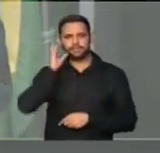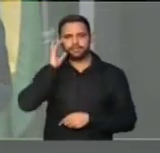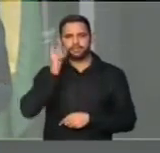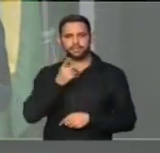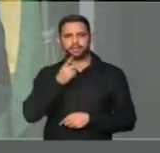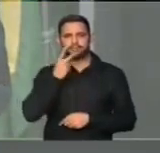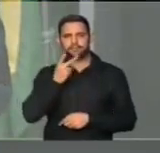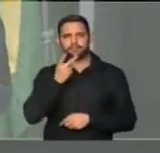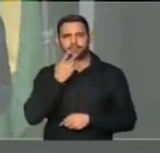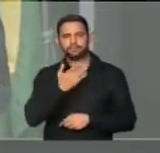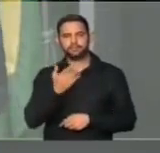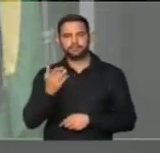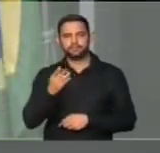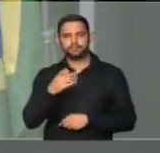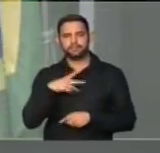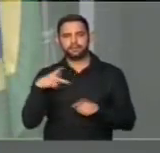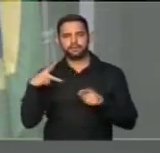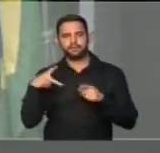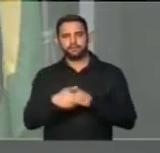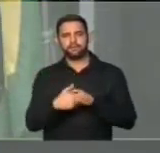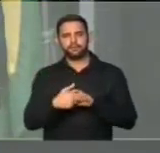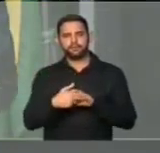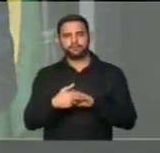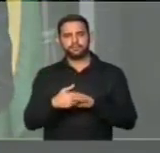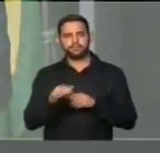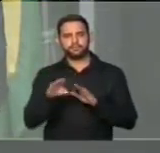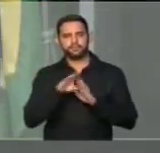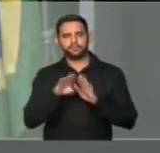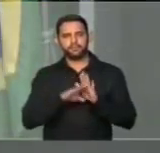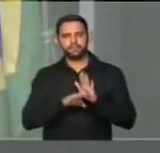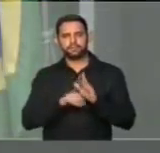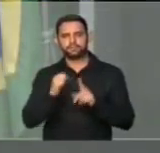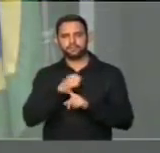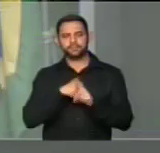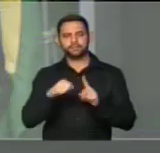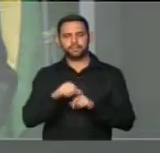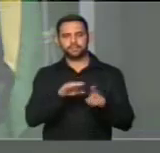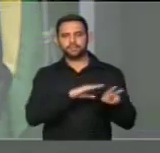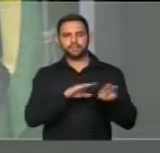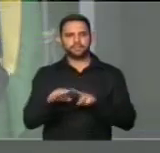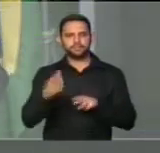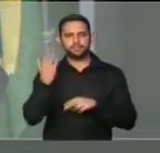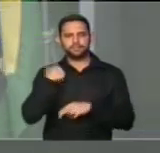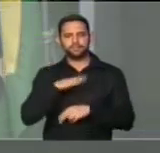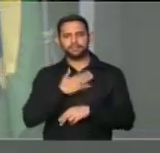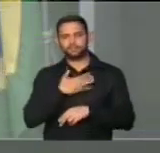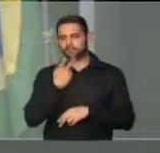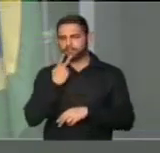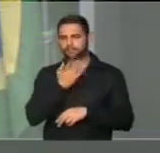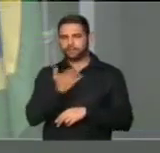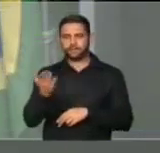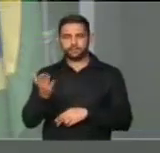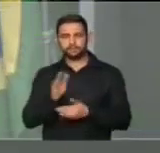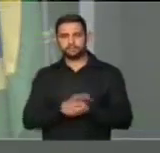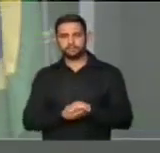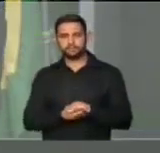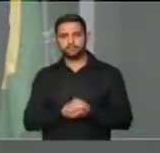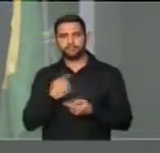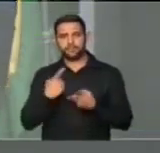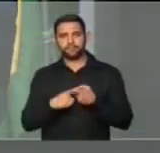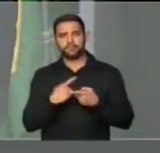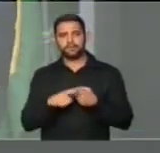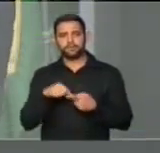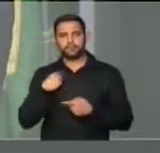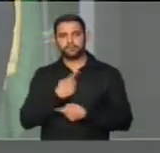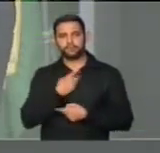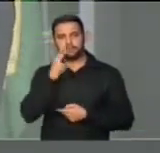se referindo ao corte dos programas sociais que na semana passada eu aqui comentei? Porque o que